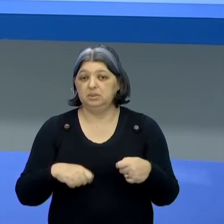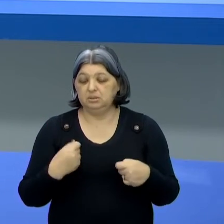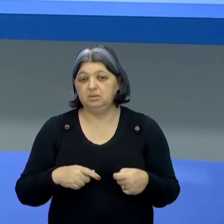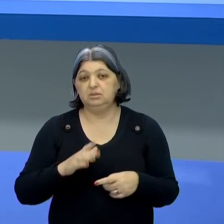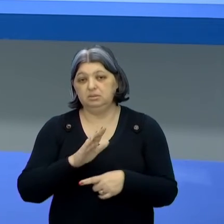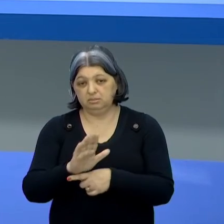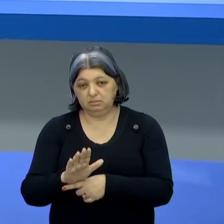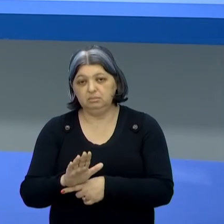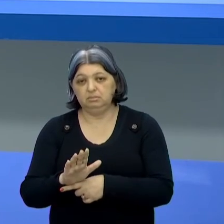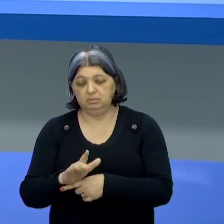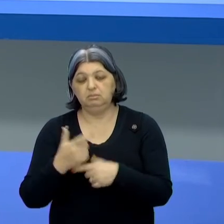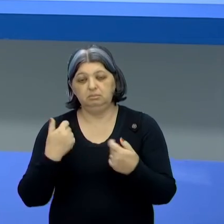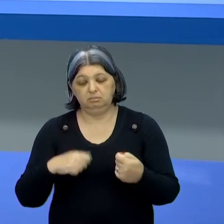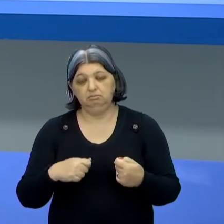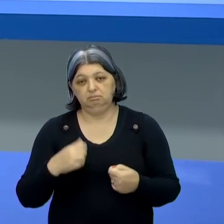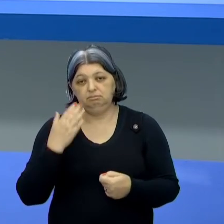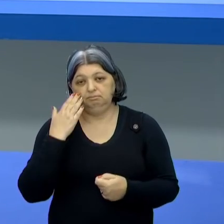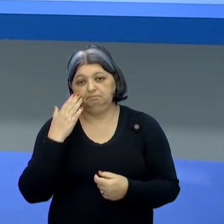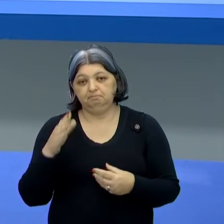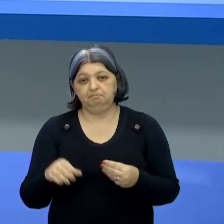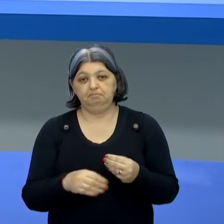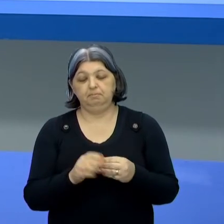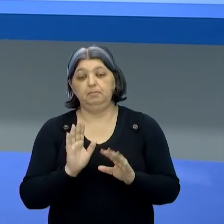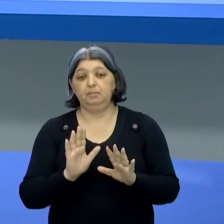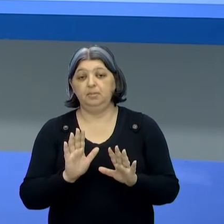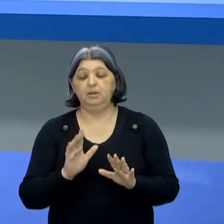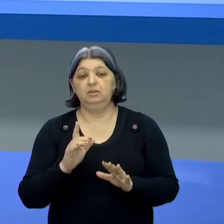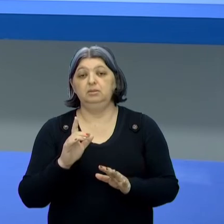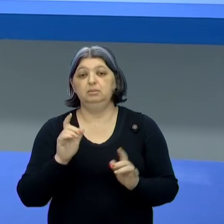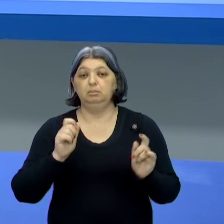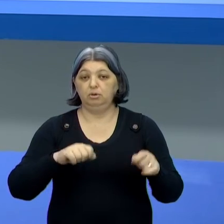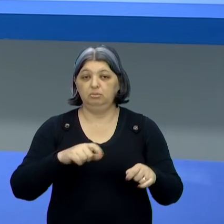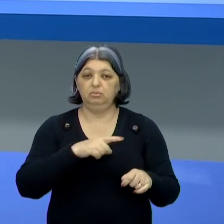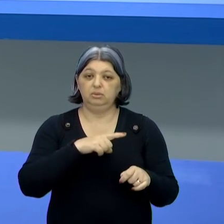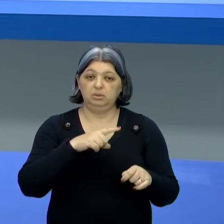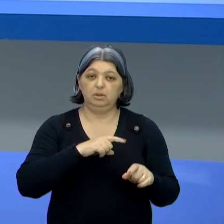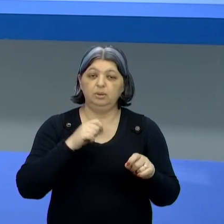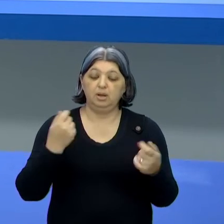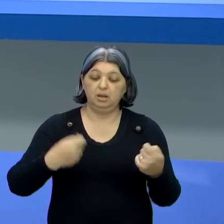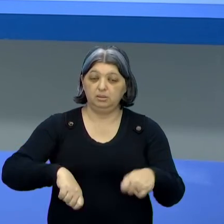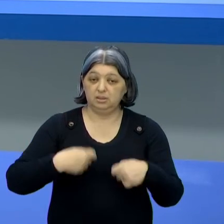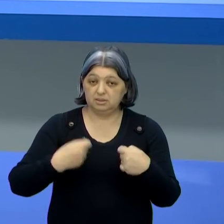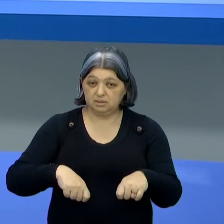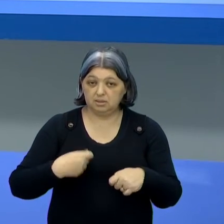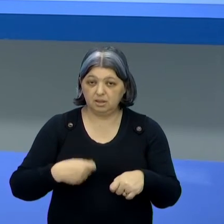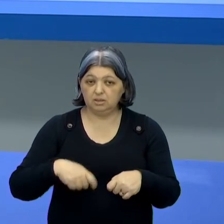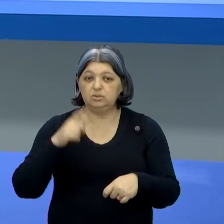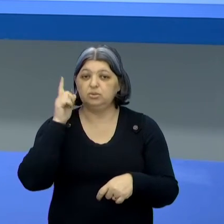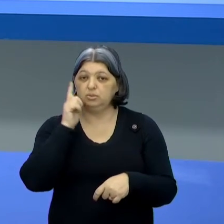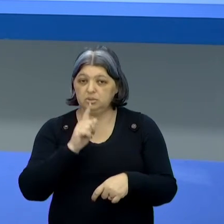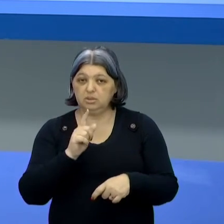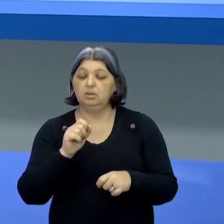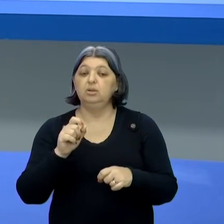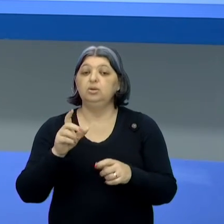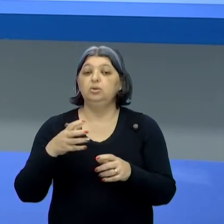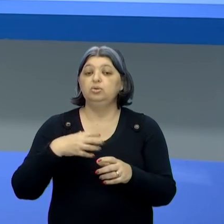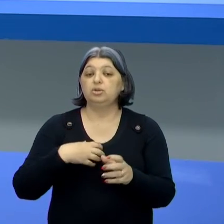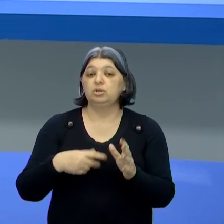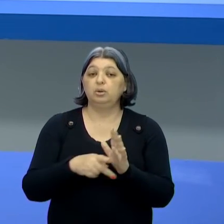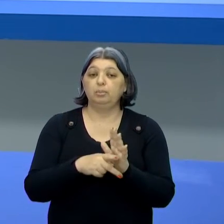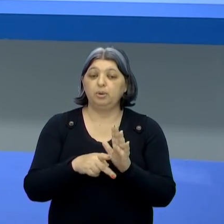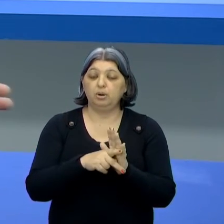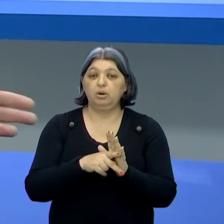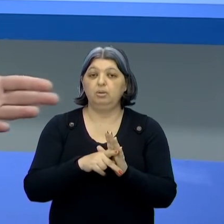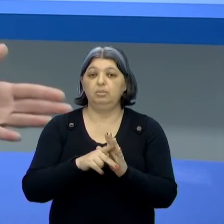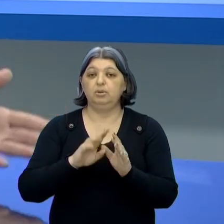suprimidas, que elas precisam ser contempladas, mas nós podemos ter essas necessidades atendidas de forma sustentável, sem